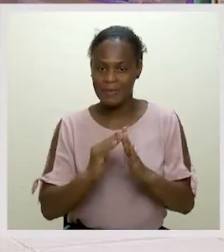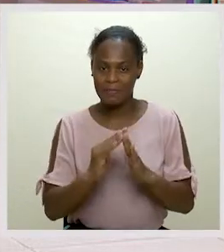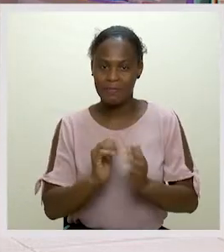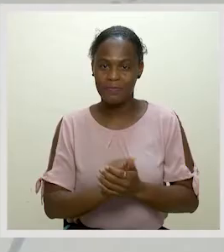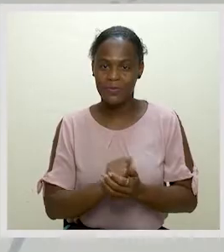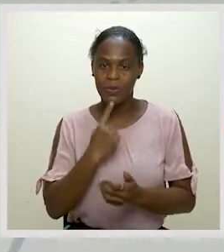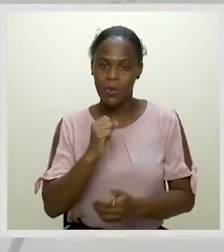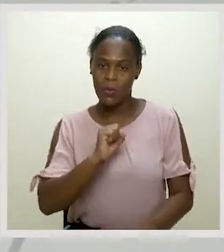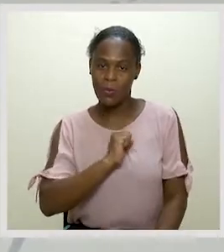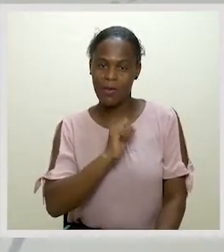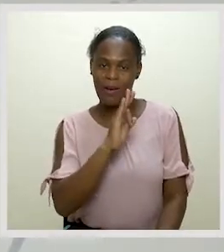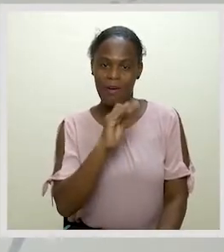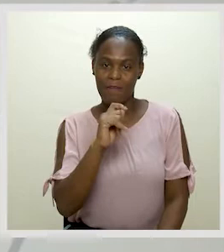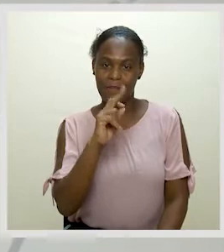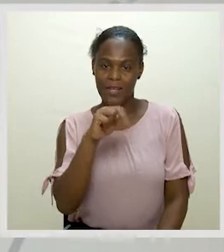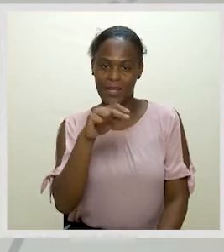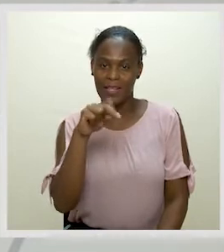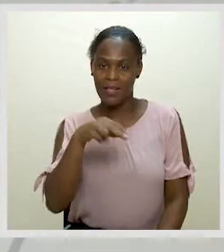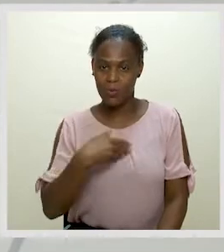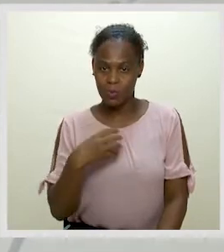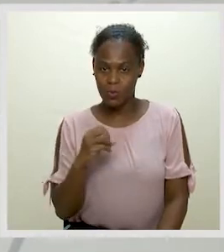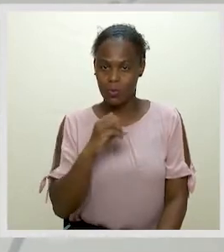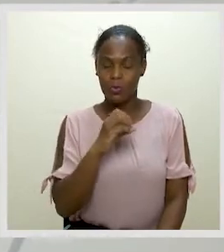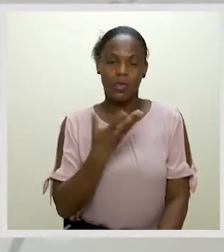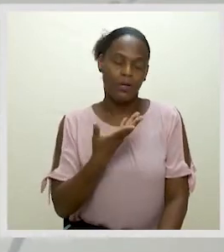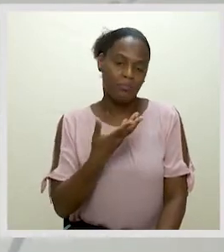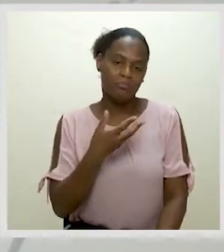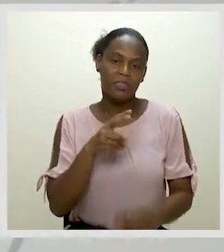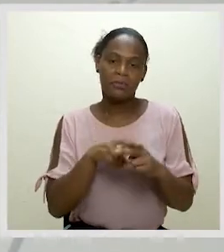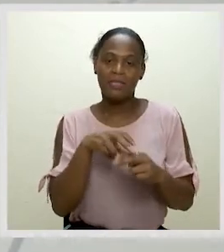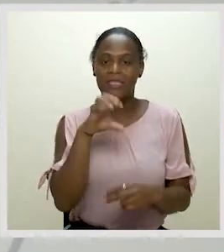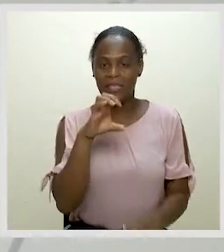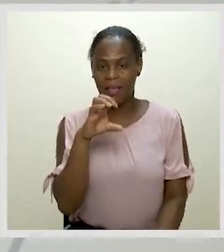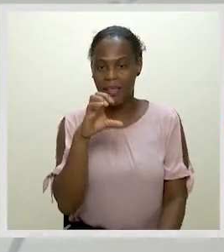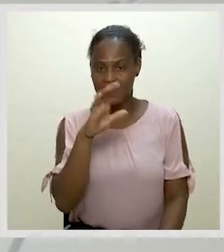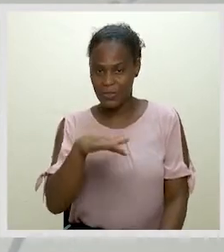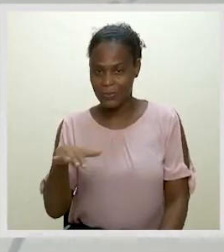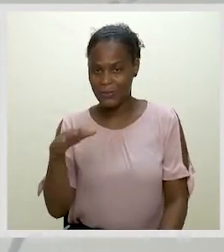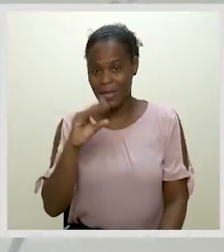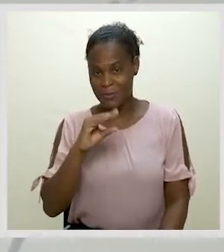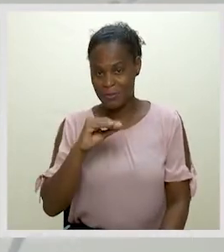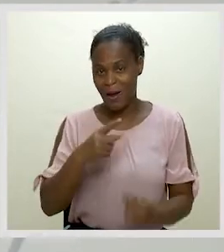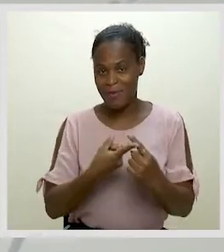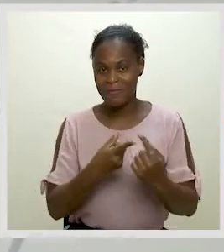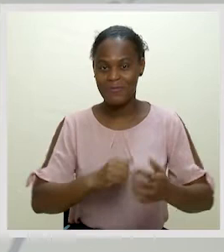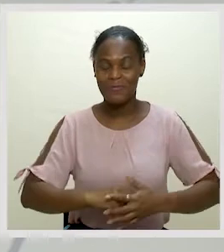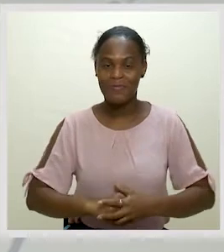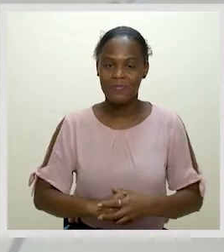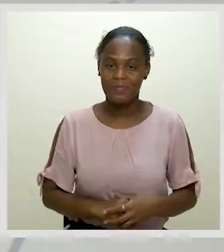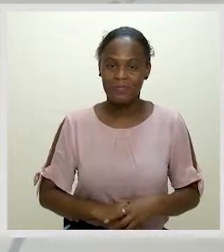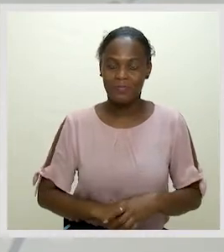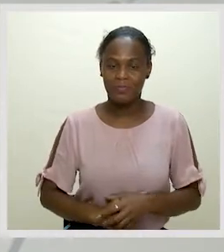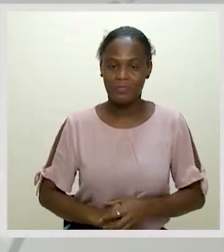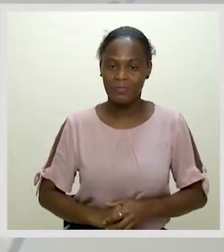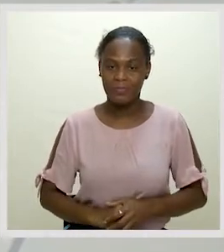Casa. Sou o professor Fernando Jorge Barros Orgema, da disciplina de Ciências da Natureza do 10º